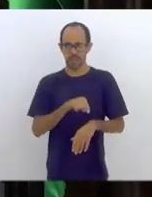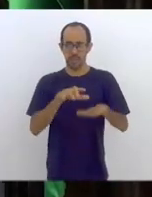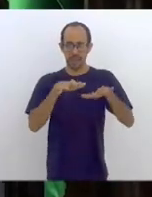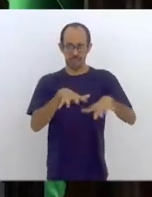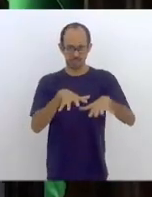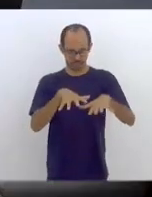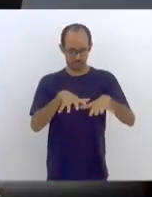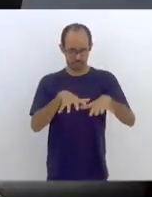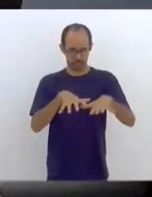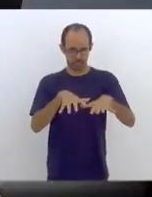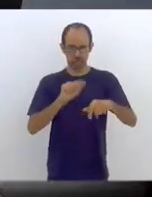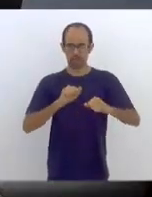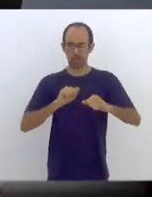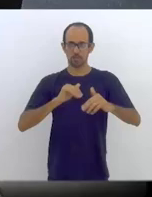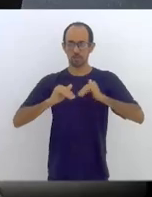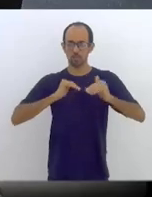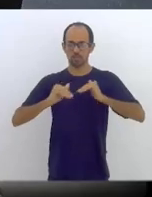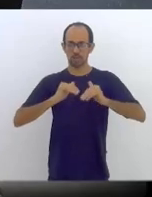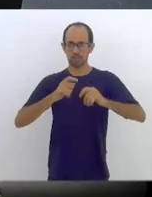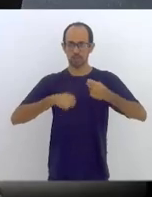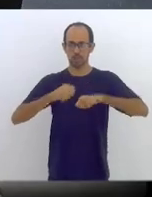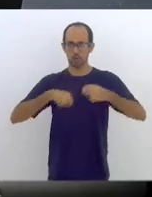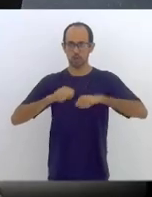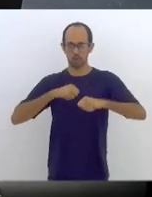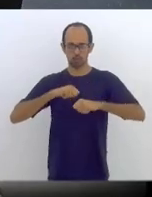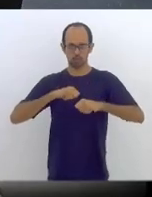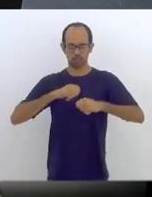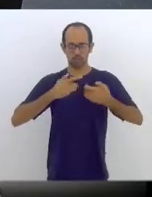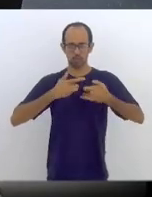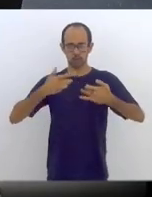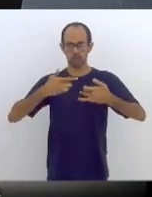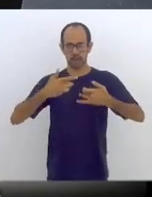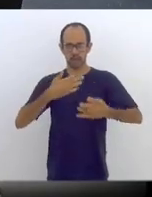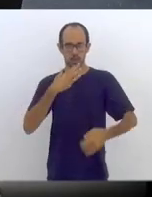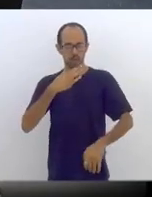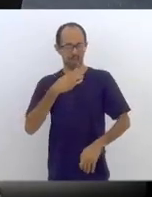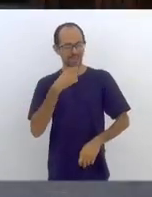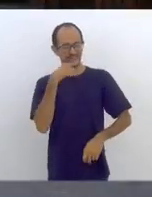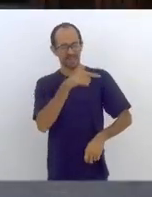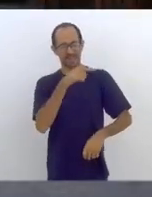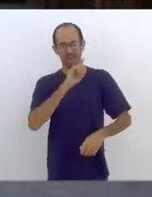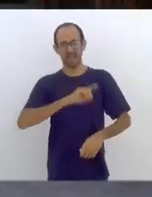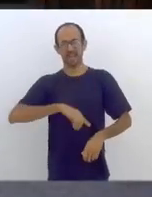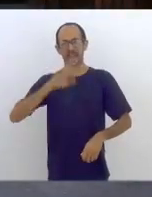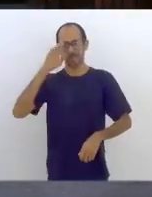que o Movimento de Economia Solidária no Brasil a conhece. É a dona Iraci.